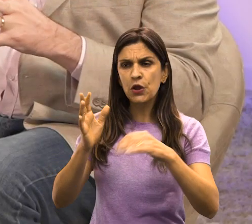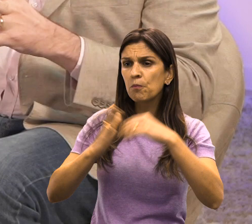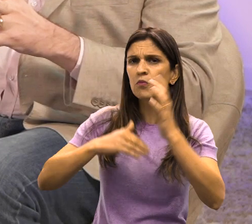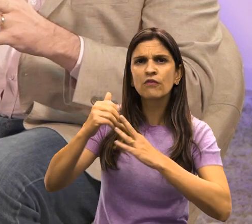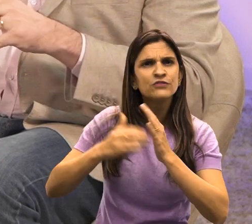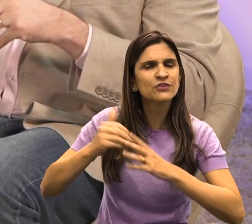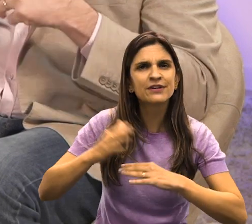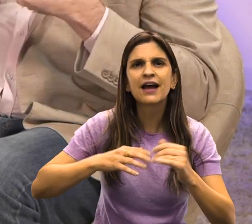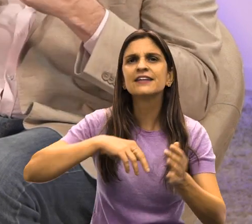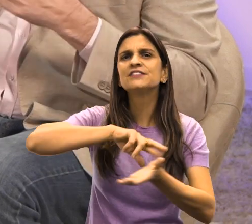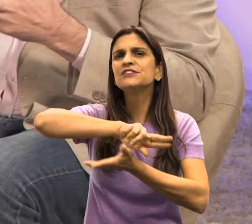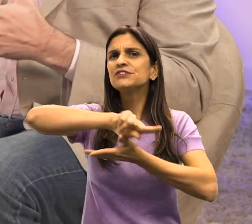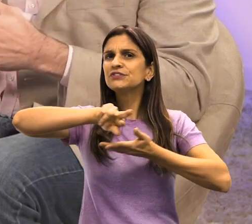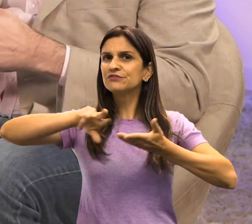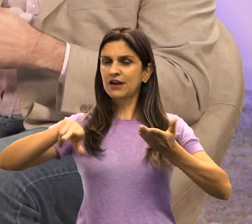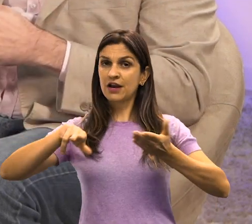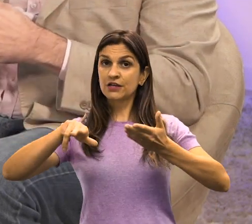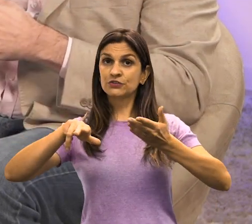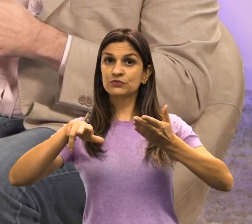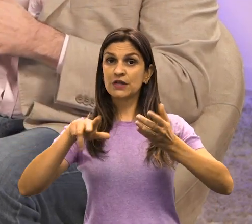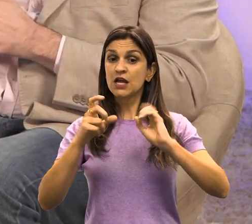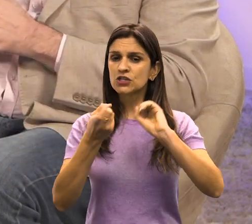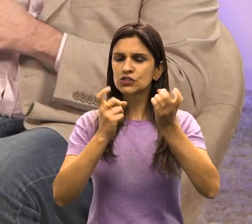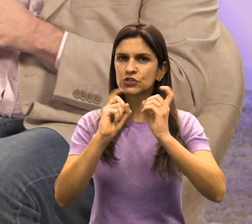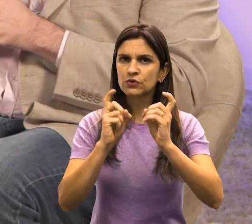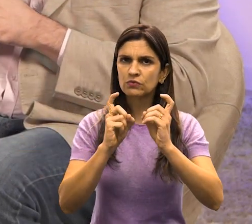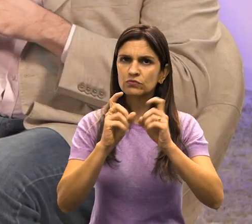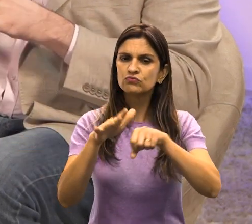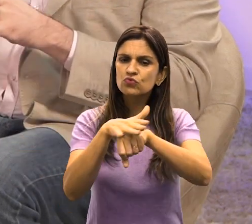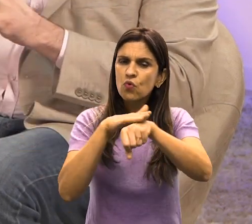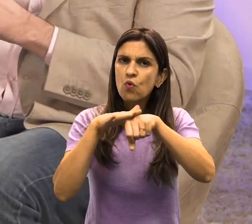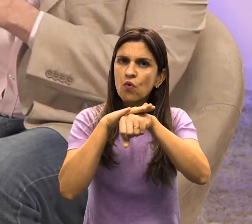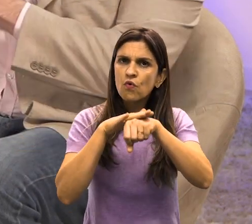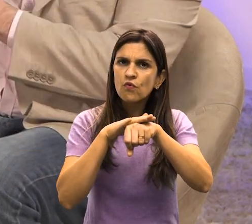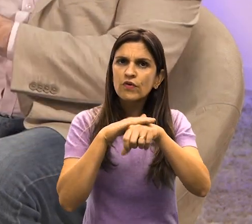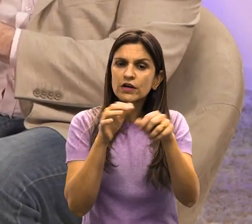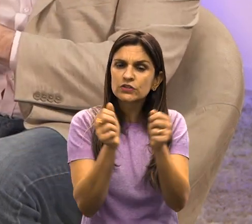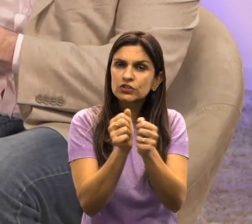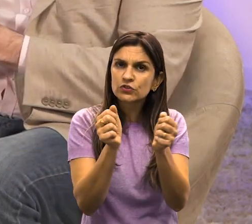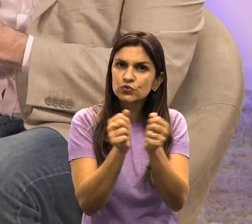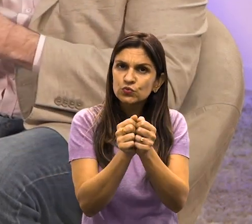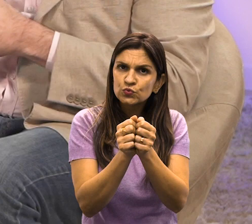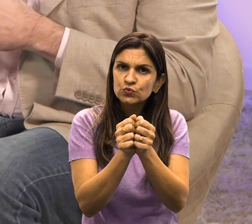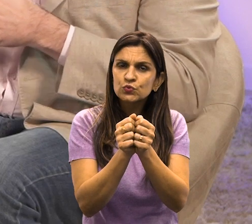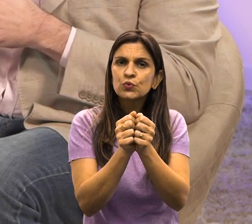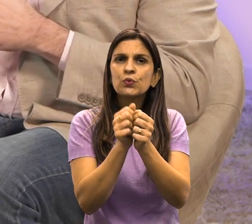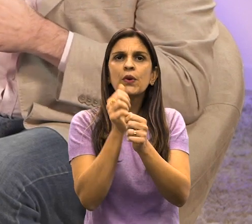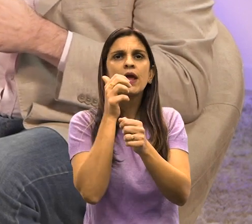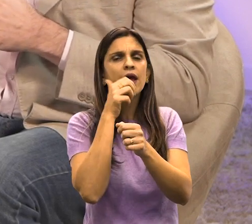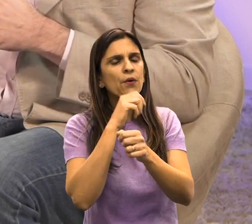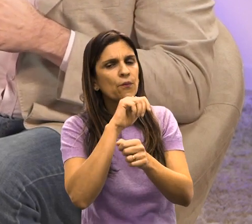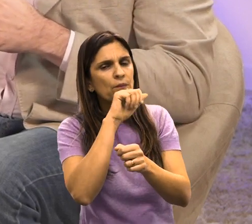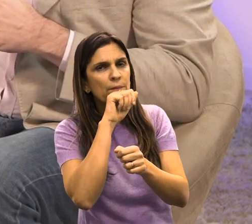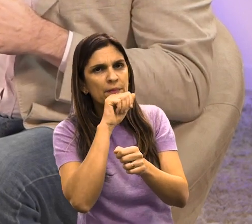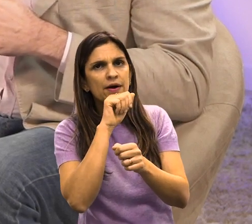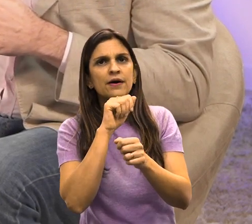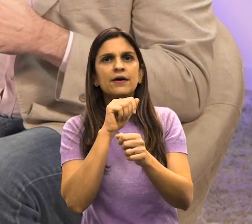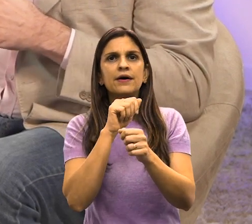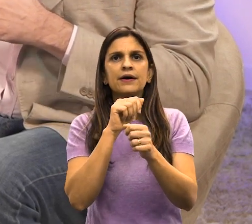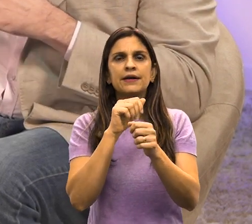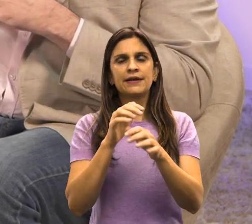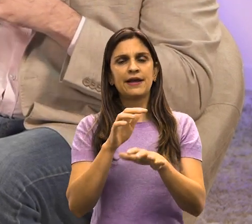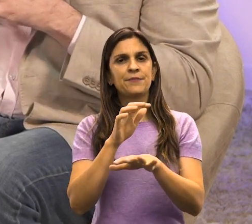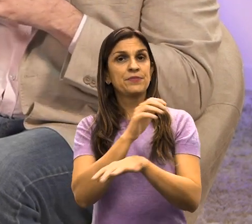reúne, conversa com essas mães, a gente faz de tudo para que alguém fique com essa criança, né, porque a mãe fica